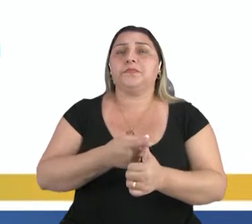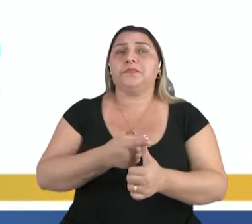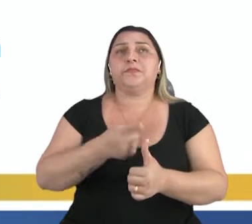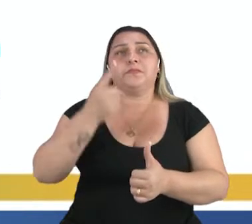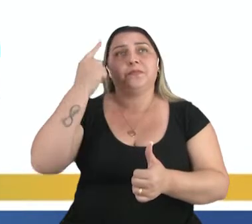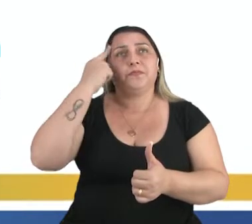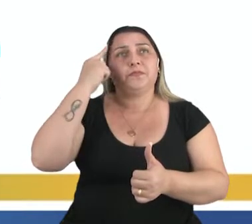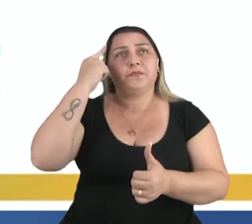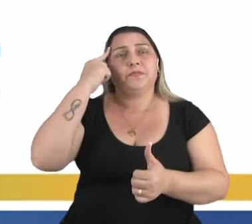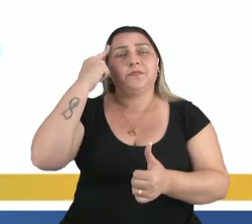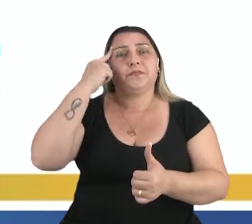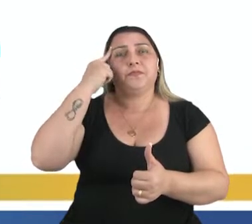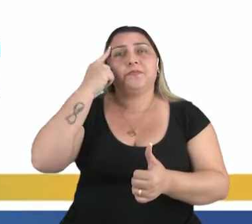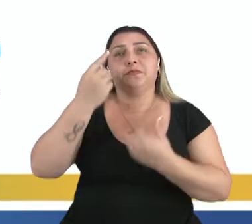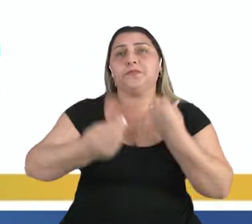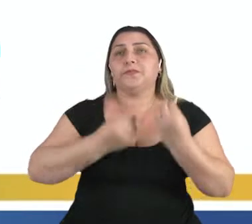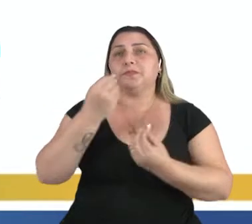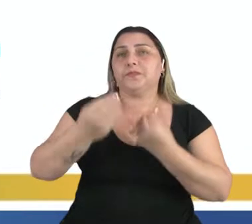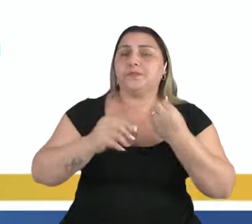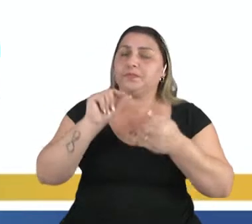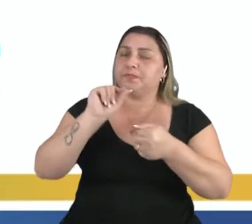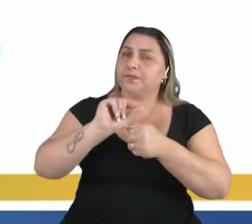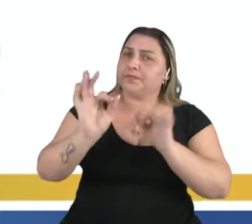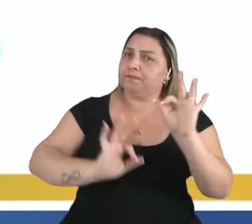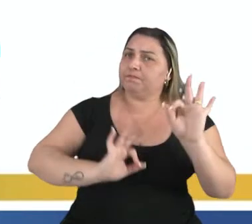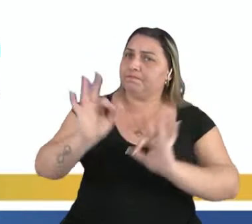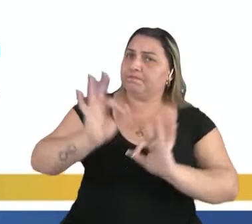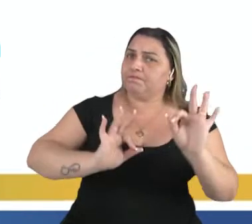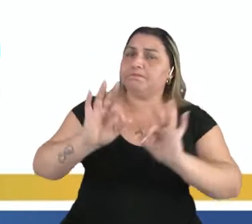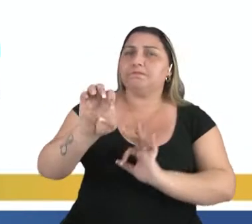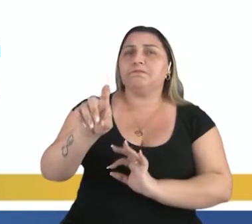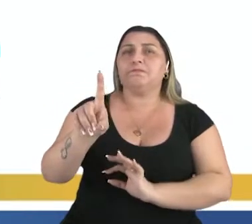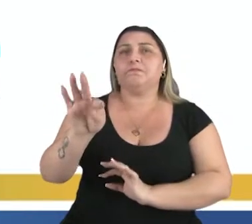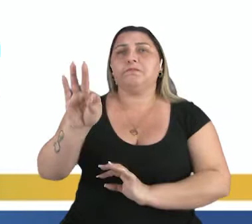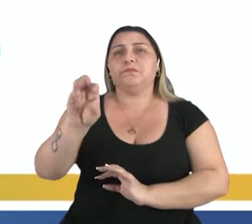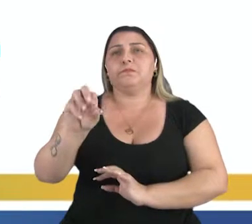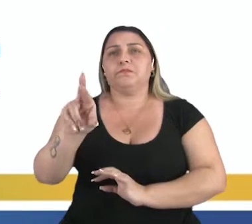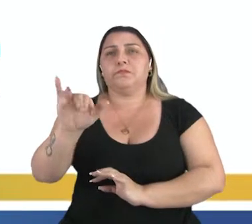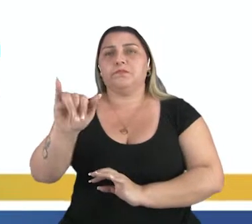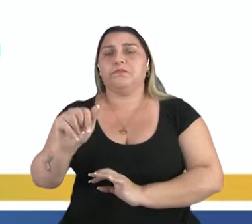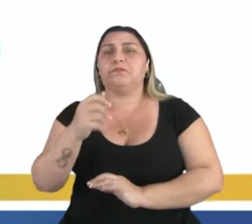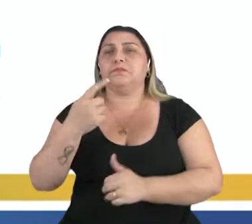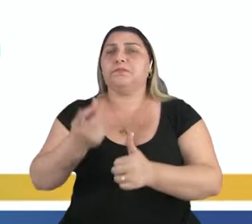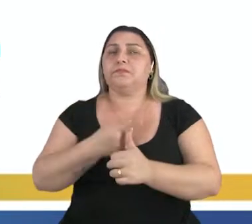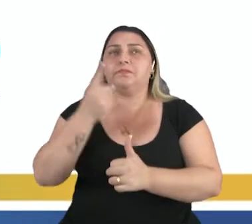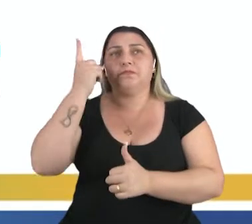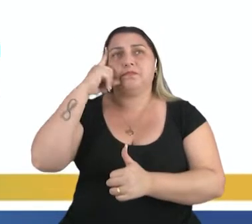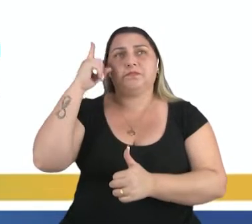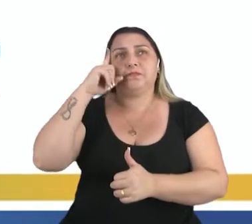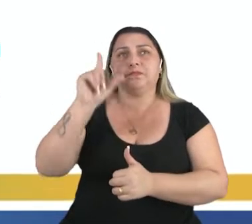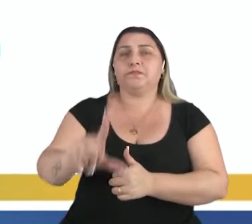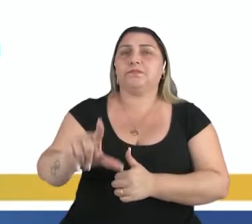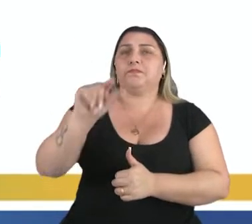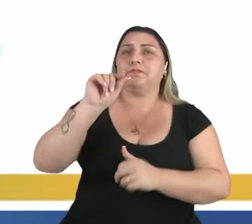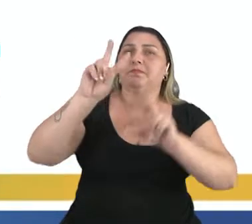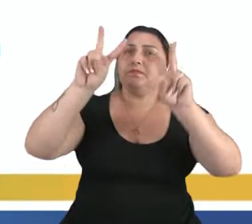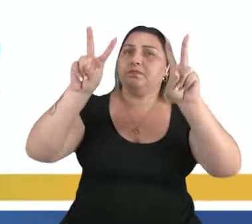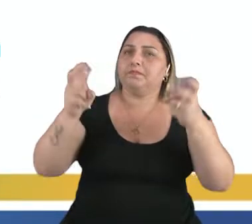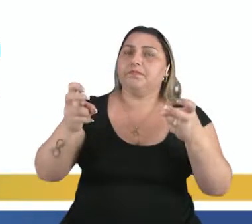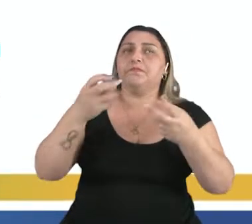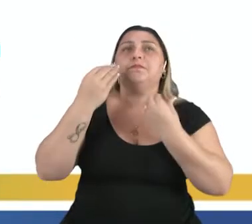nós pensarmos em como construir esse editorial, você deve primeiro pensar na escolha do